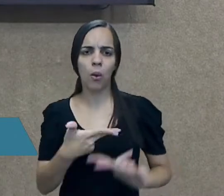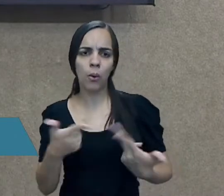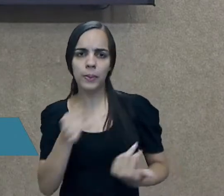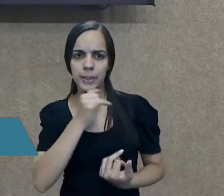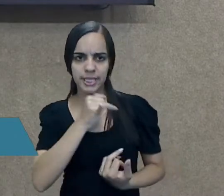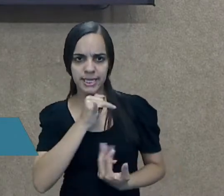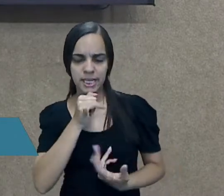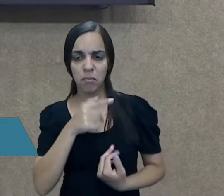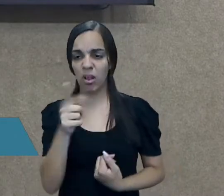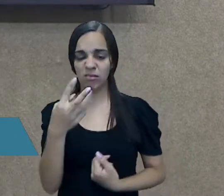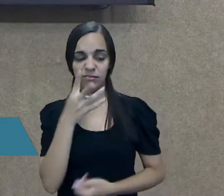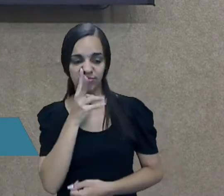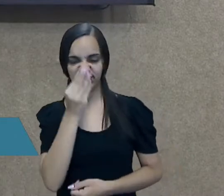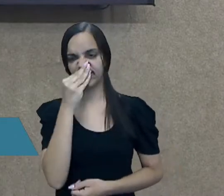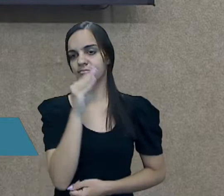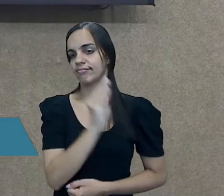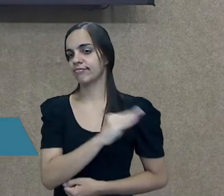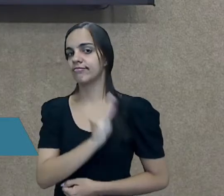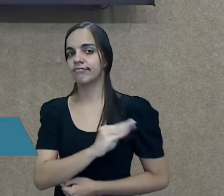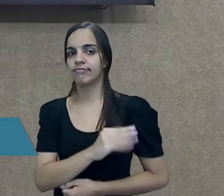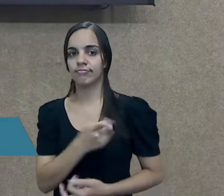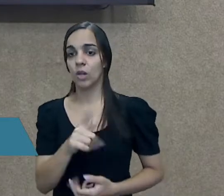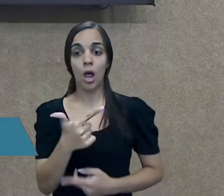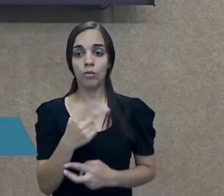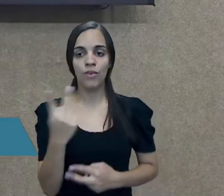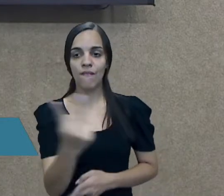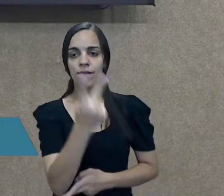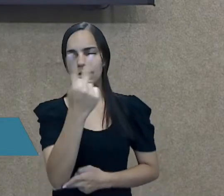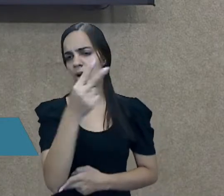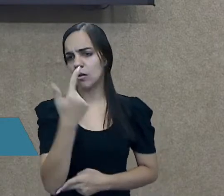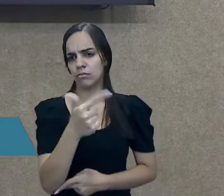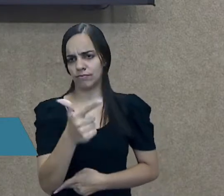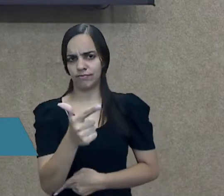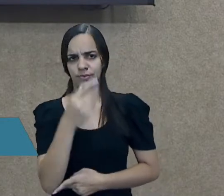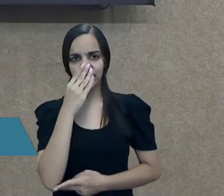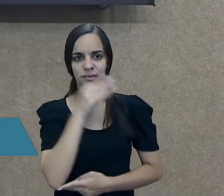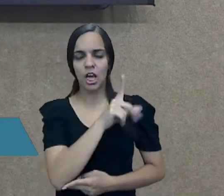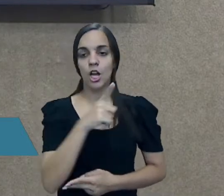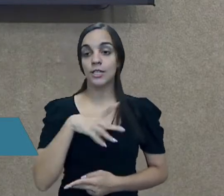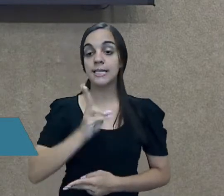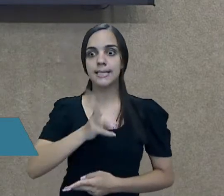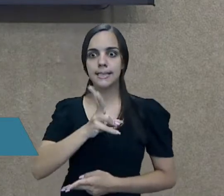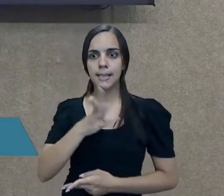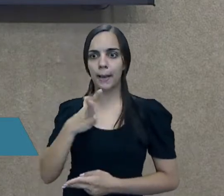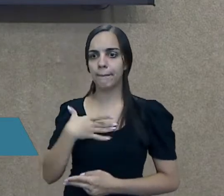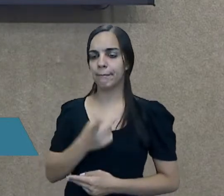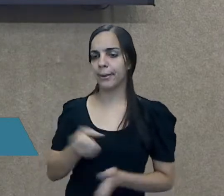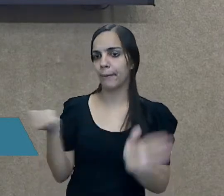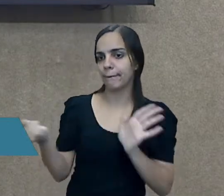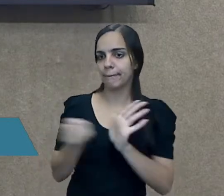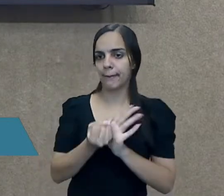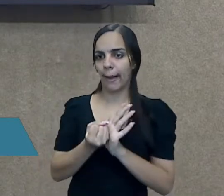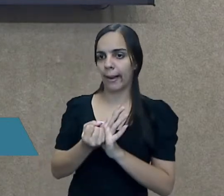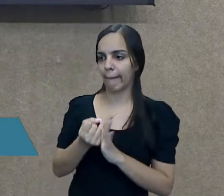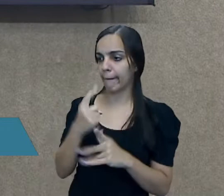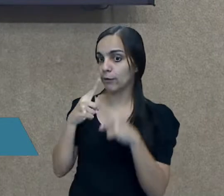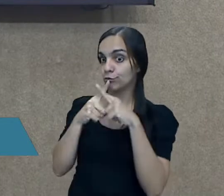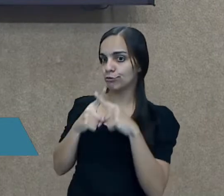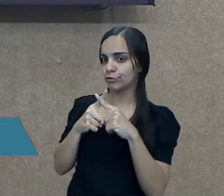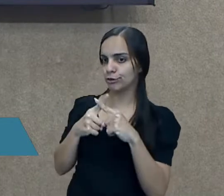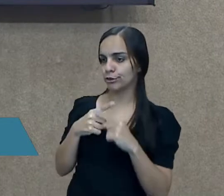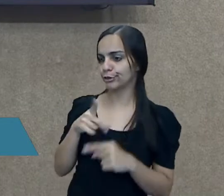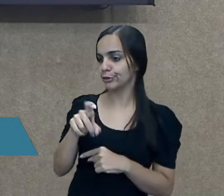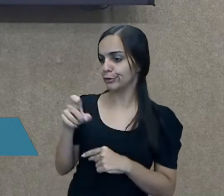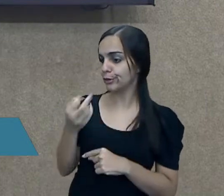damos importância, mas nós damos valor para uma marca X, um modelo Y, que vem lá